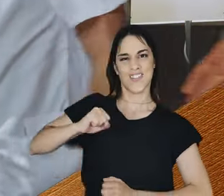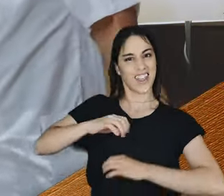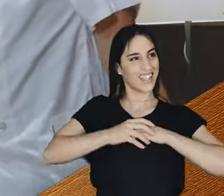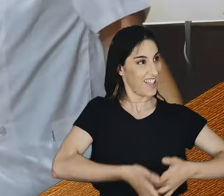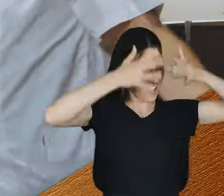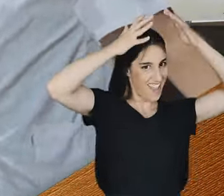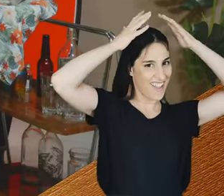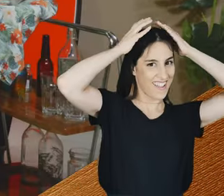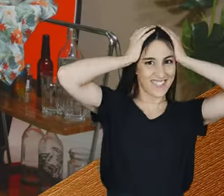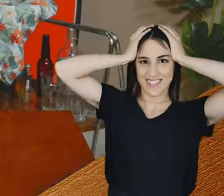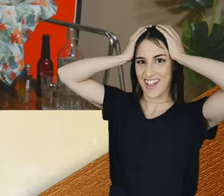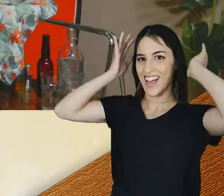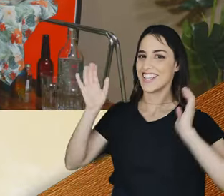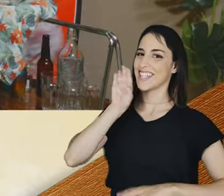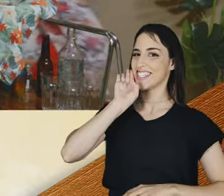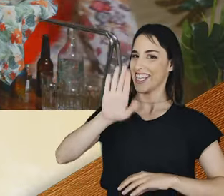Foda-se! Epa! Até já!